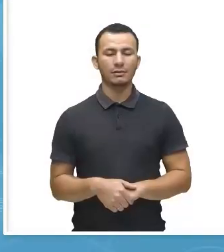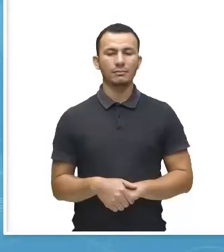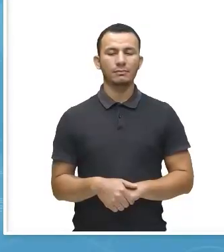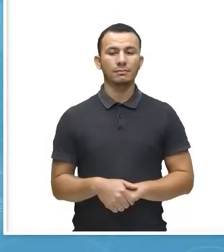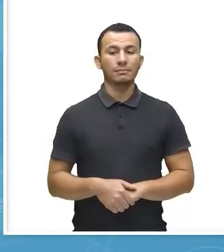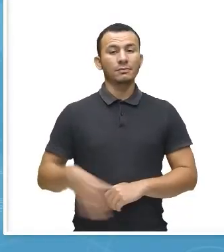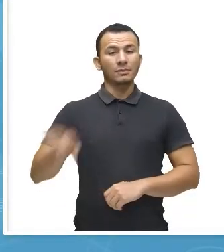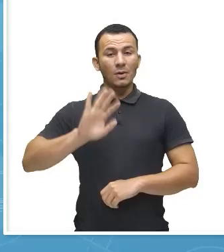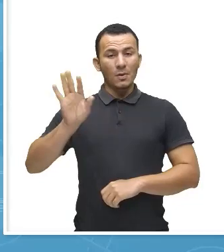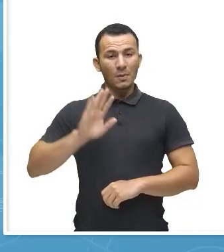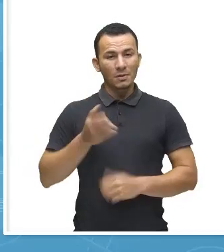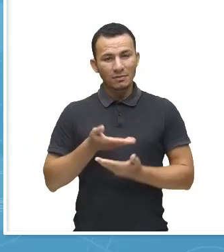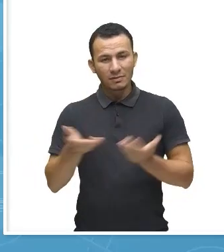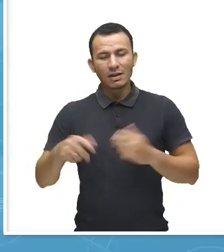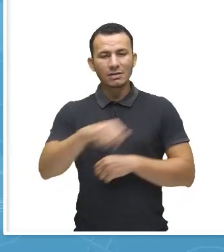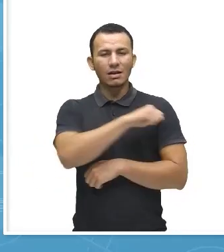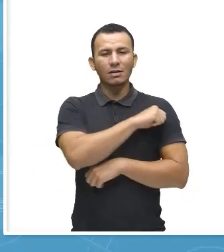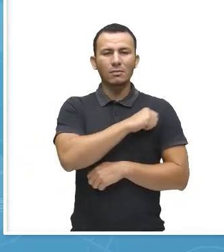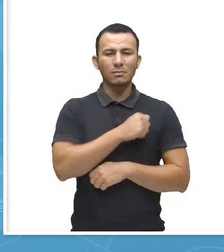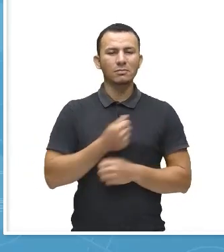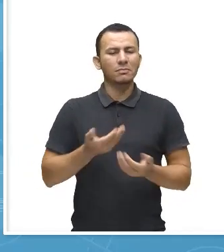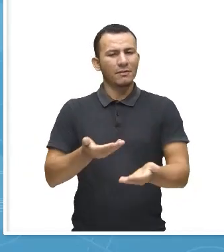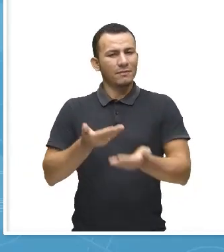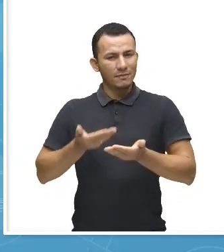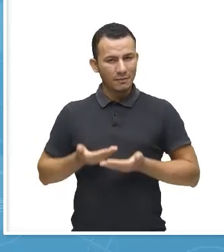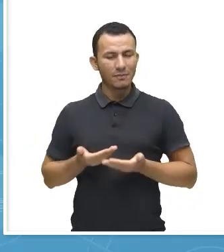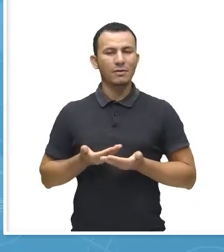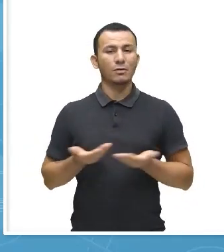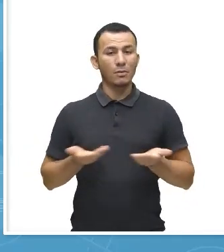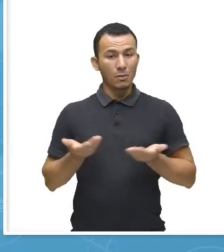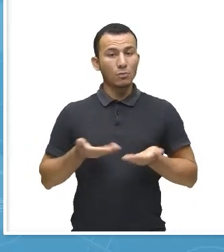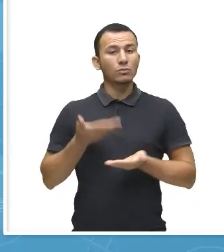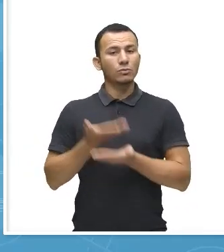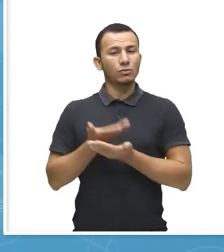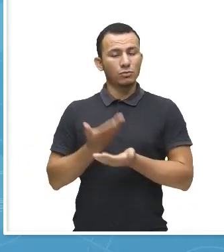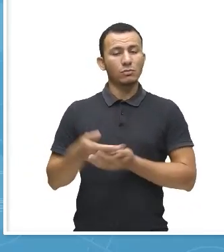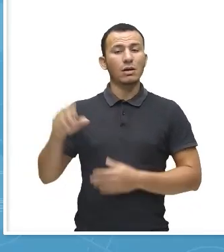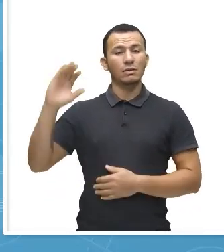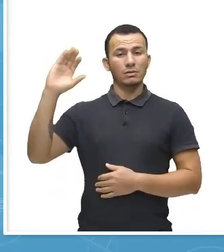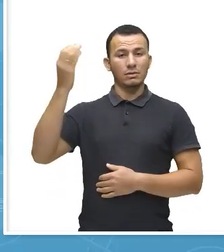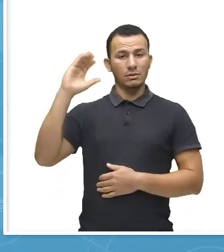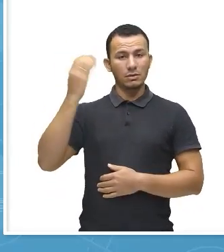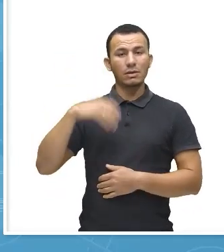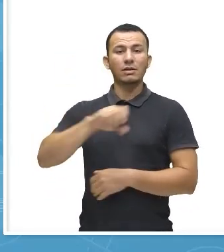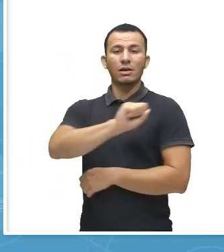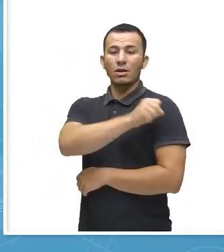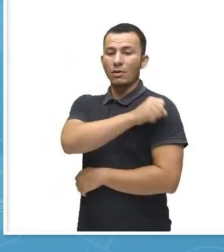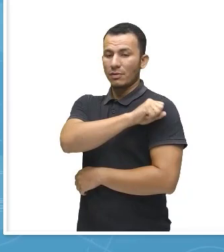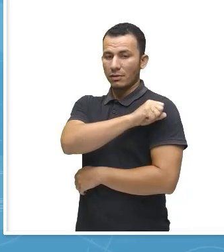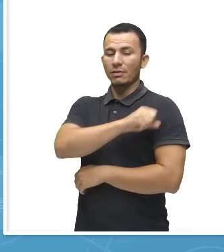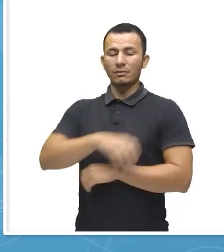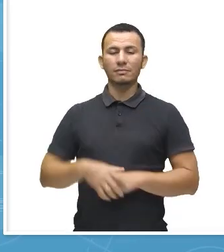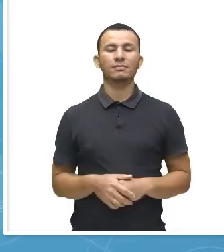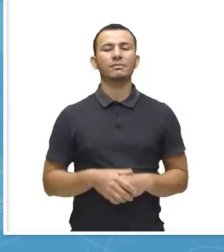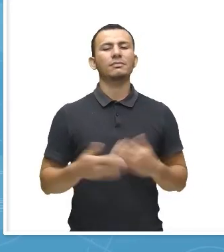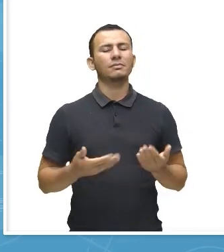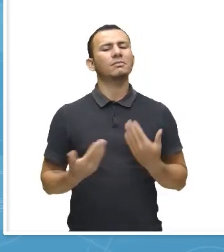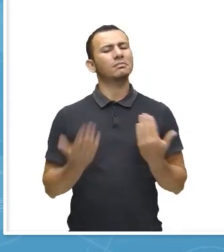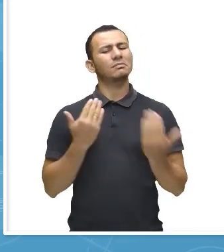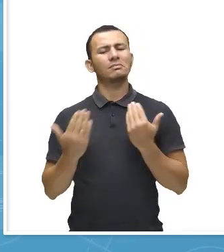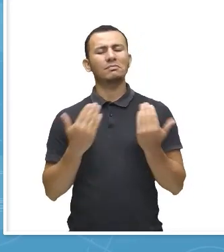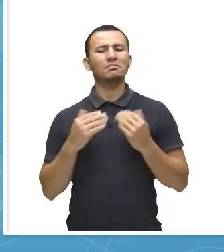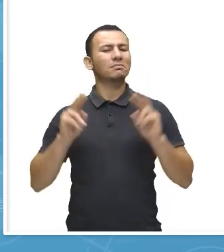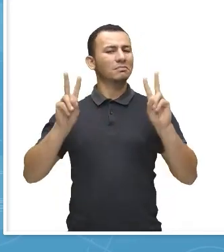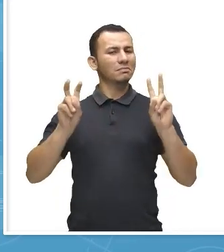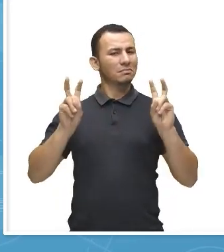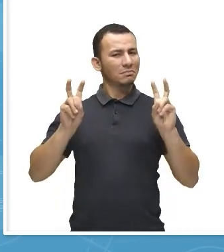Olá, alunos! Sejam todos muito bem-vindos a mais uma aula de ciências, né? Hoje é a aula do 8º ano, a gente vai conversar um pouquinho mais ali